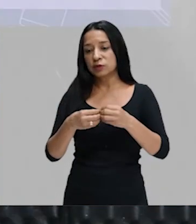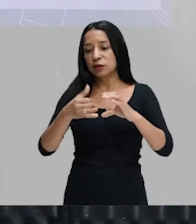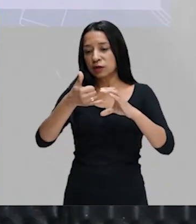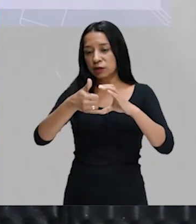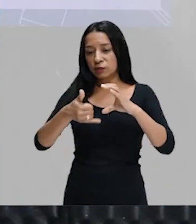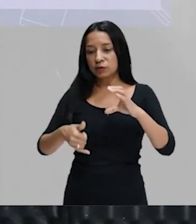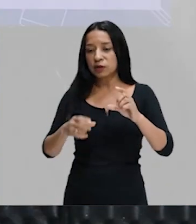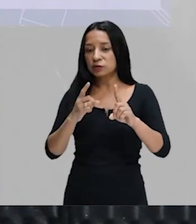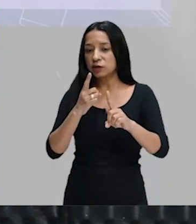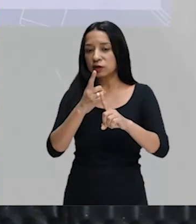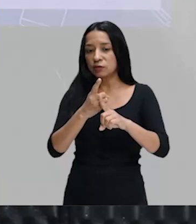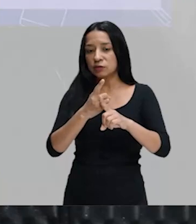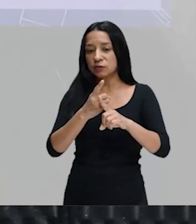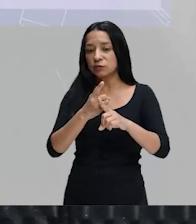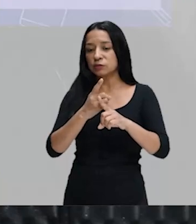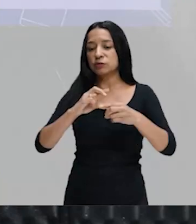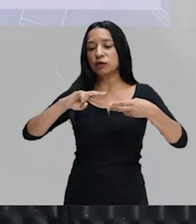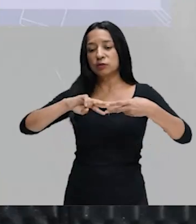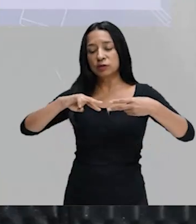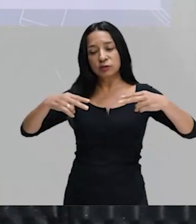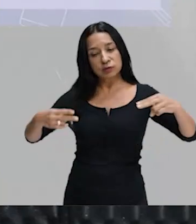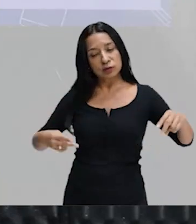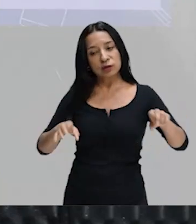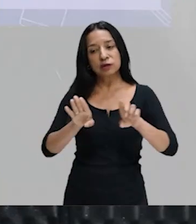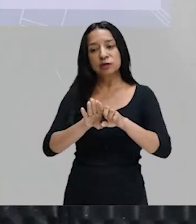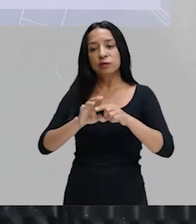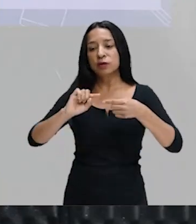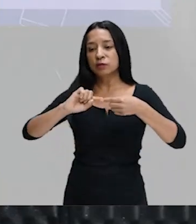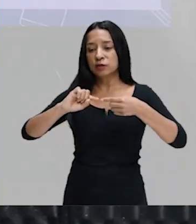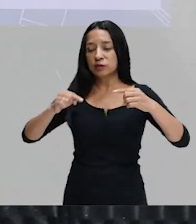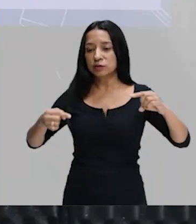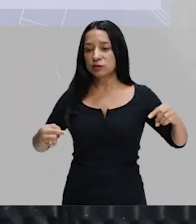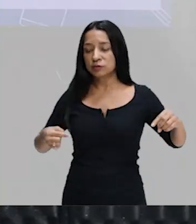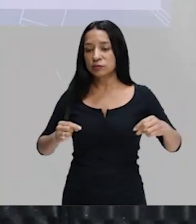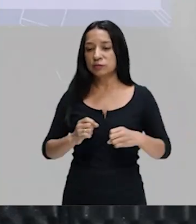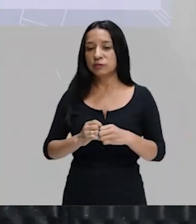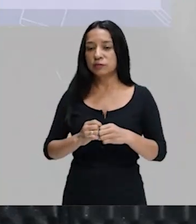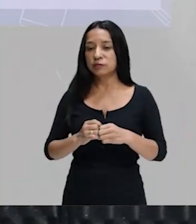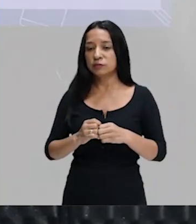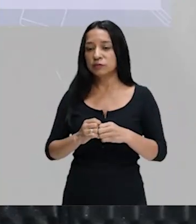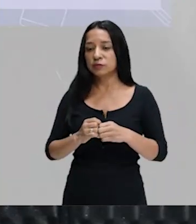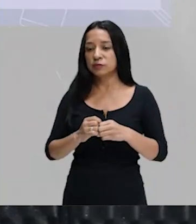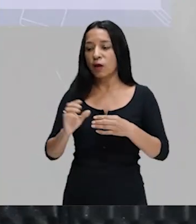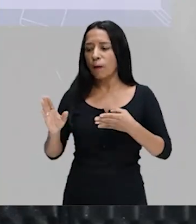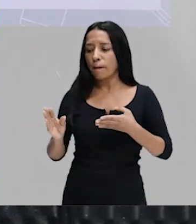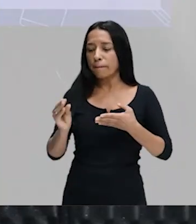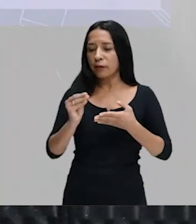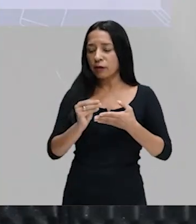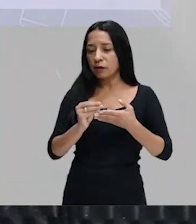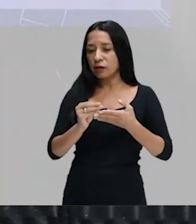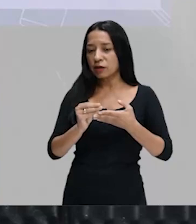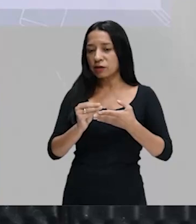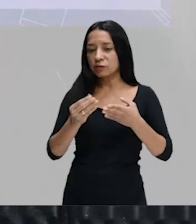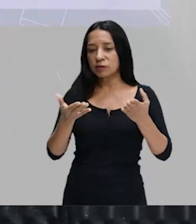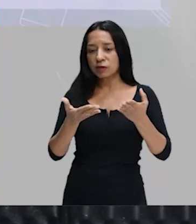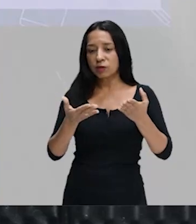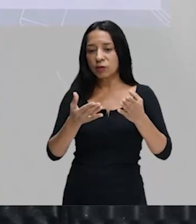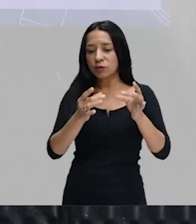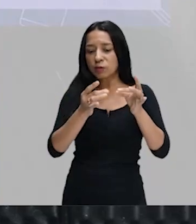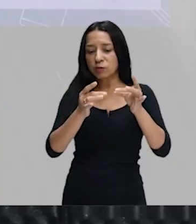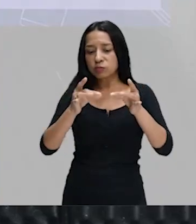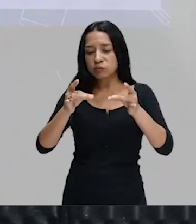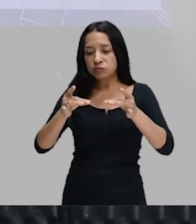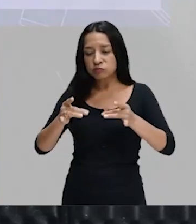encontramos no DNA e no RNA. Eu apenas peguei essa parte aqui, ó, essa porção aqui, e estou